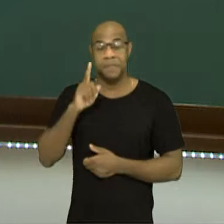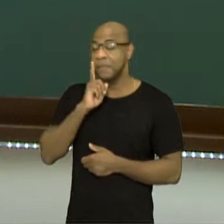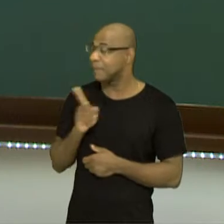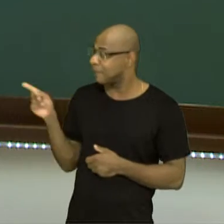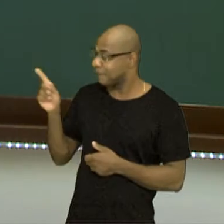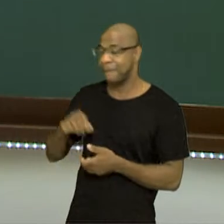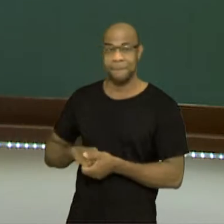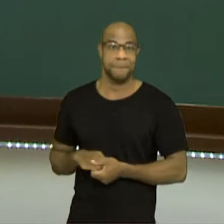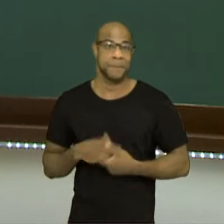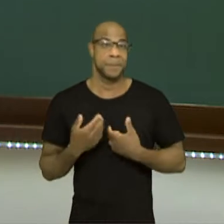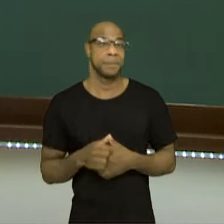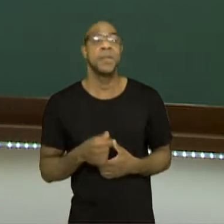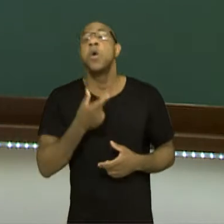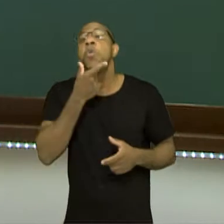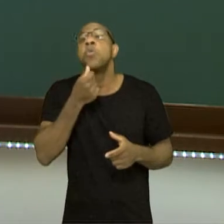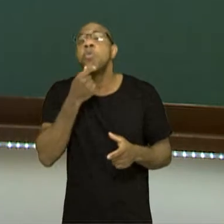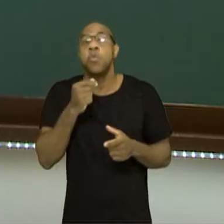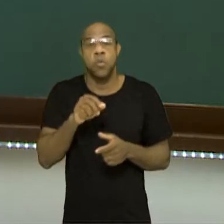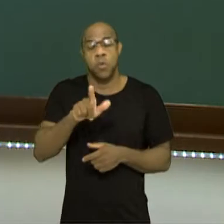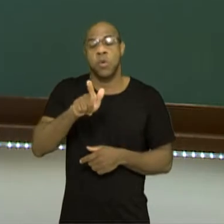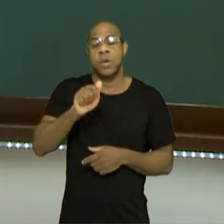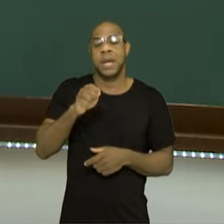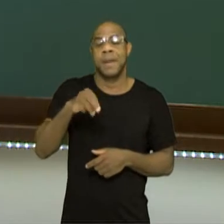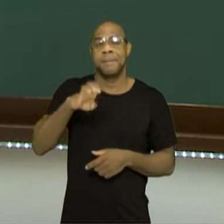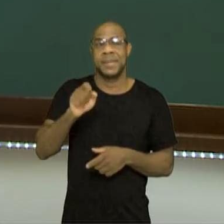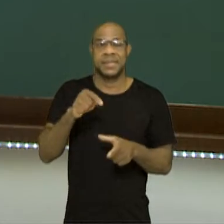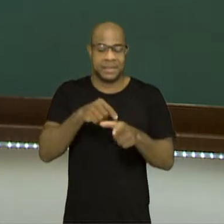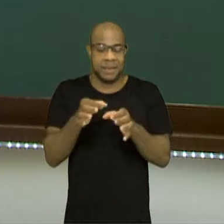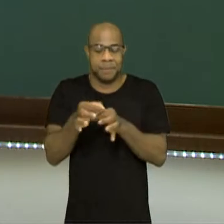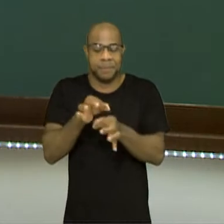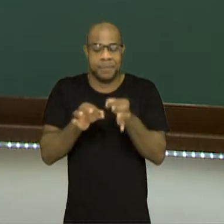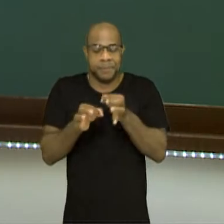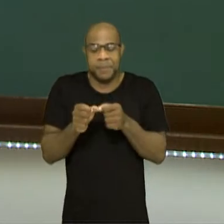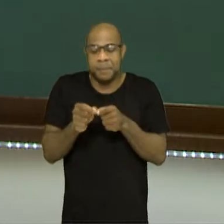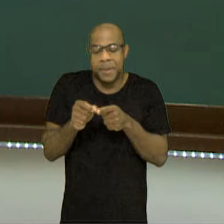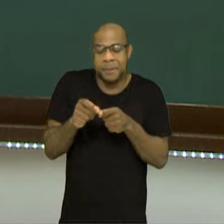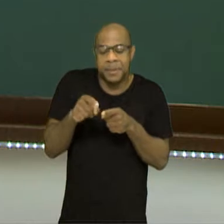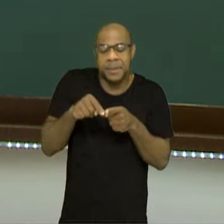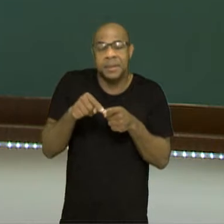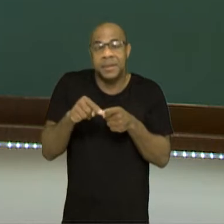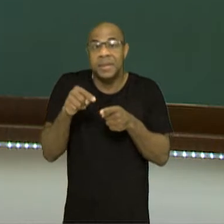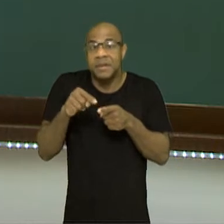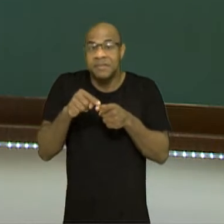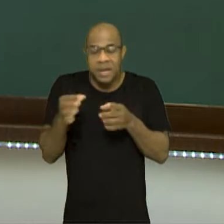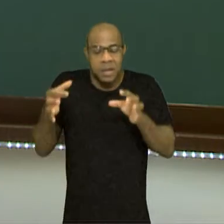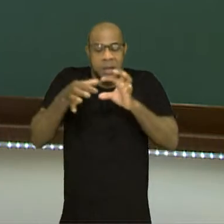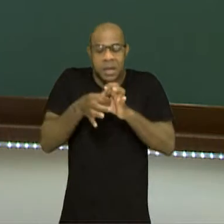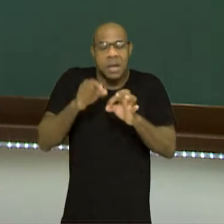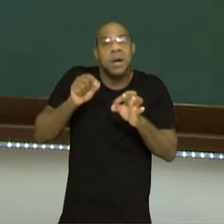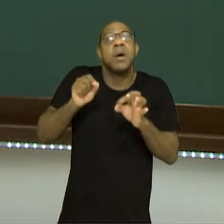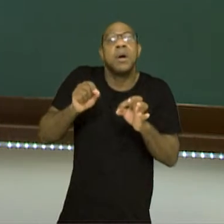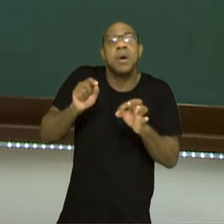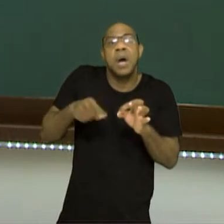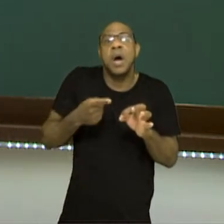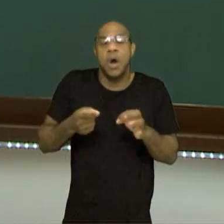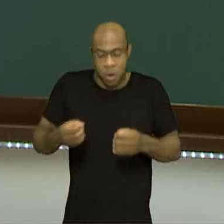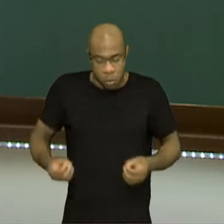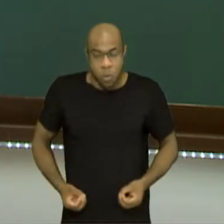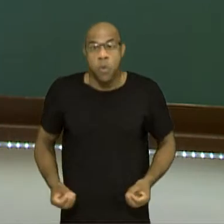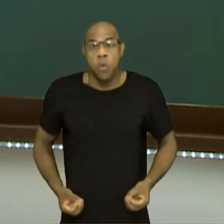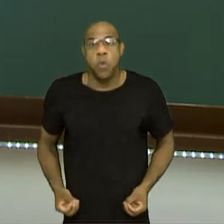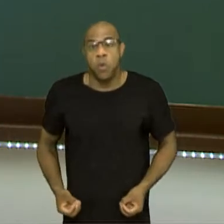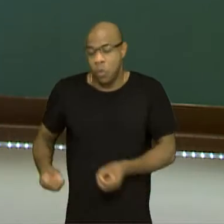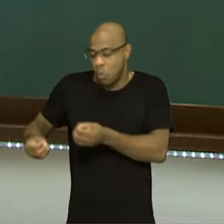caso, o gameta masculino é o espermatozoide e ele vai se unir então ao óvulo, que